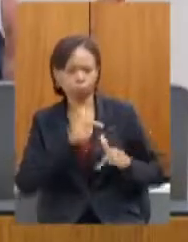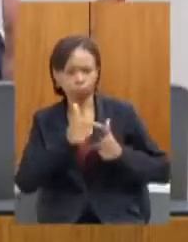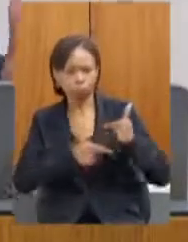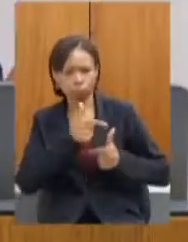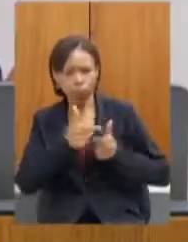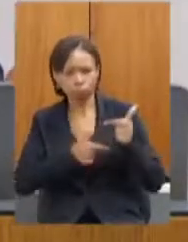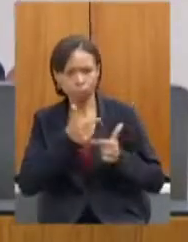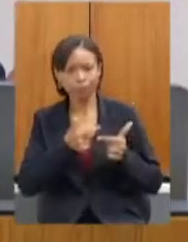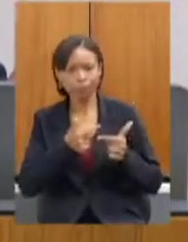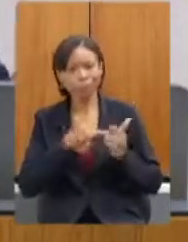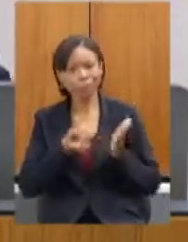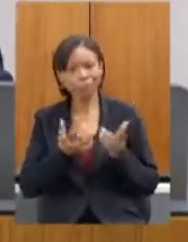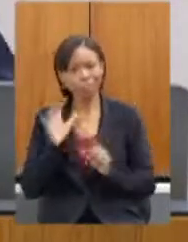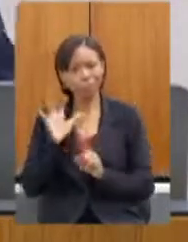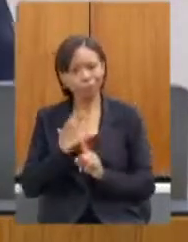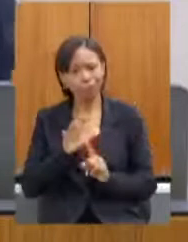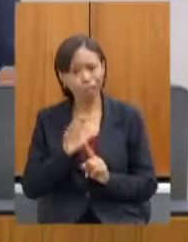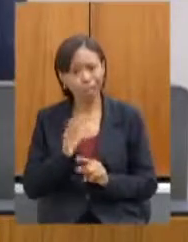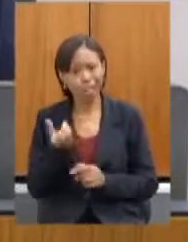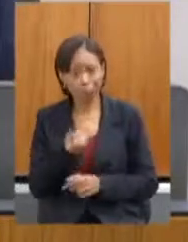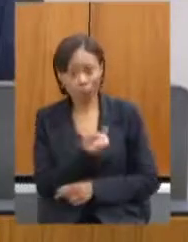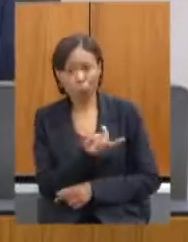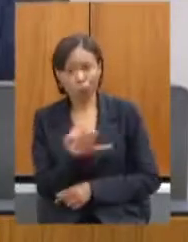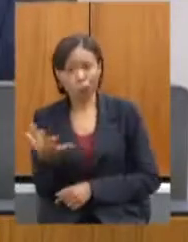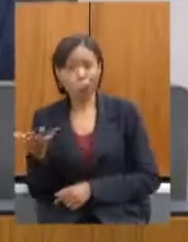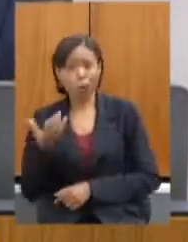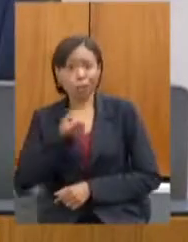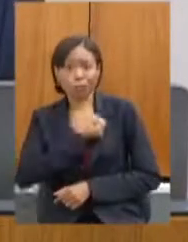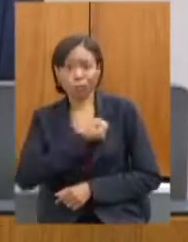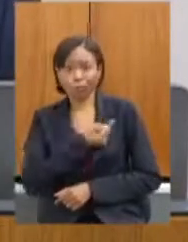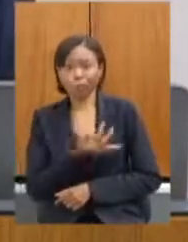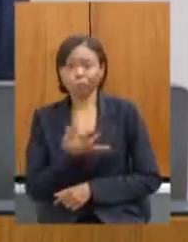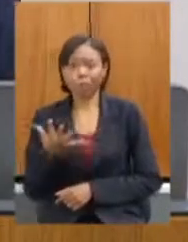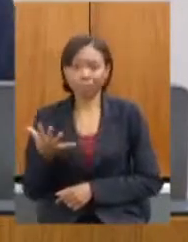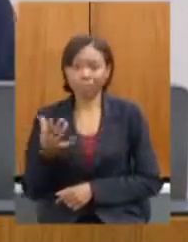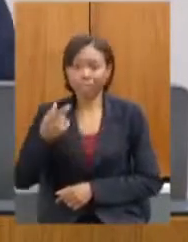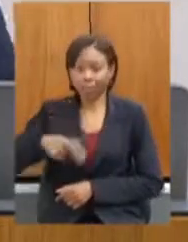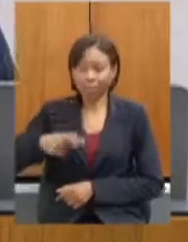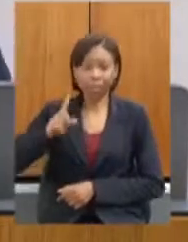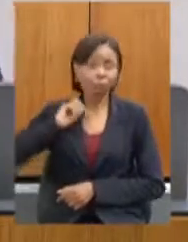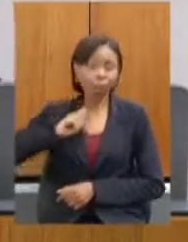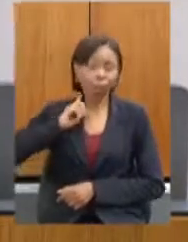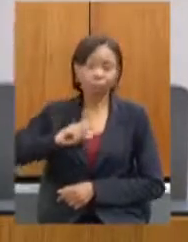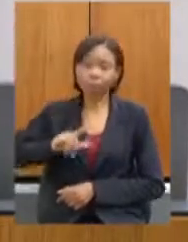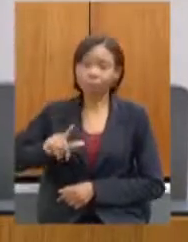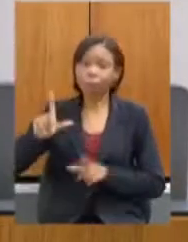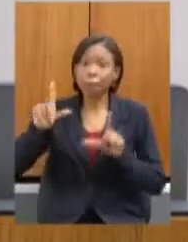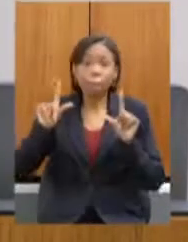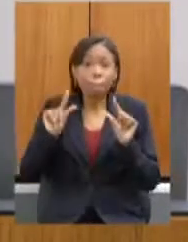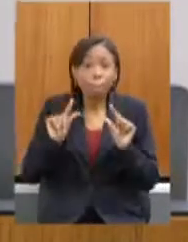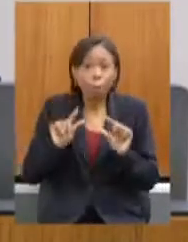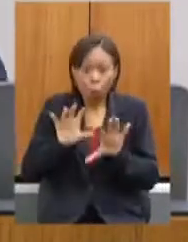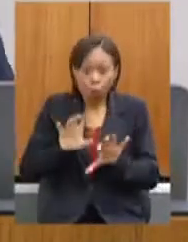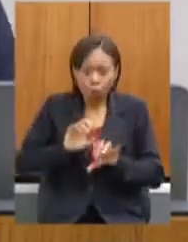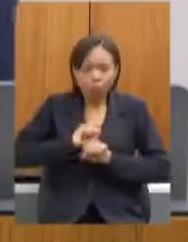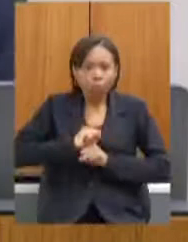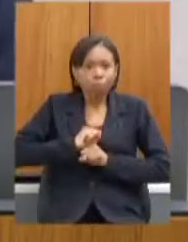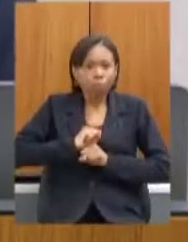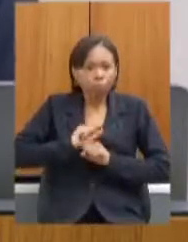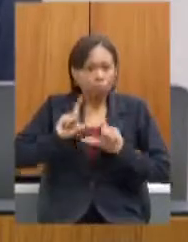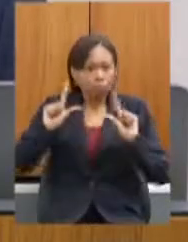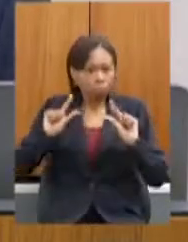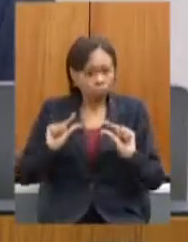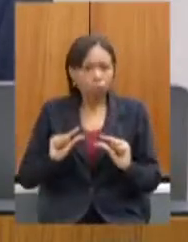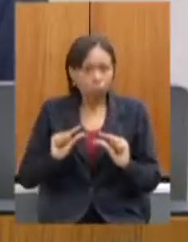reflete nos números Nós somos o o estado e que nós temos a menor taxa de infecção nós